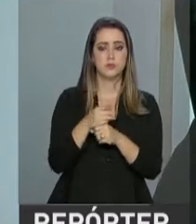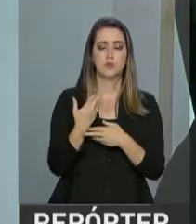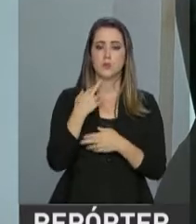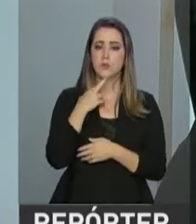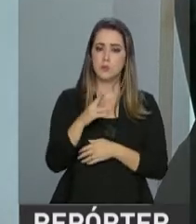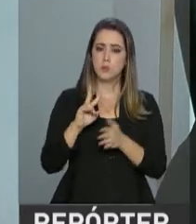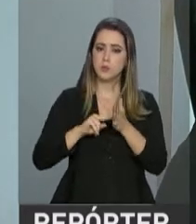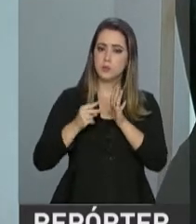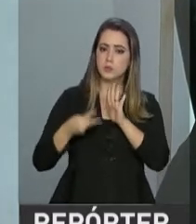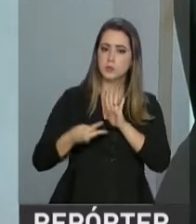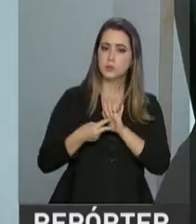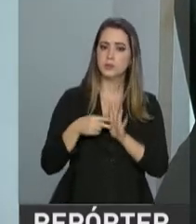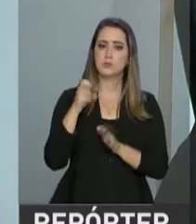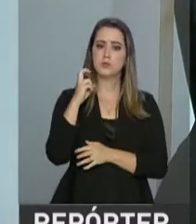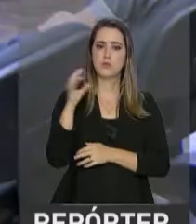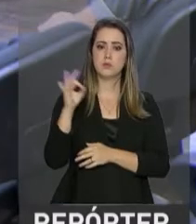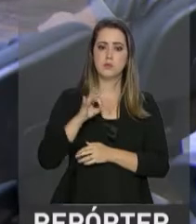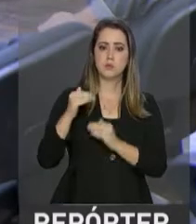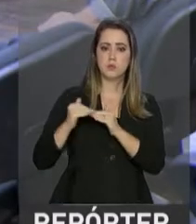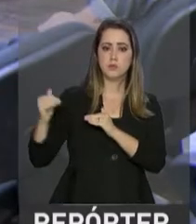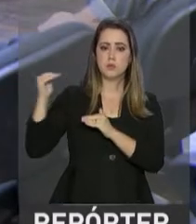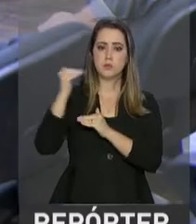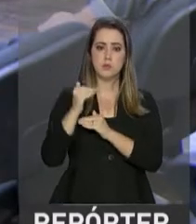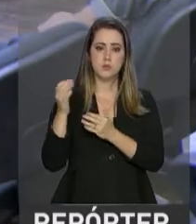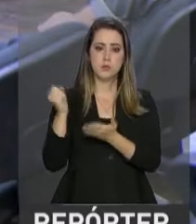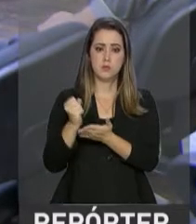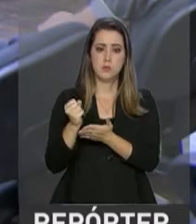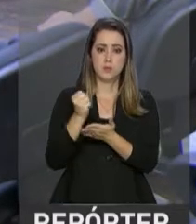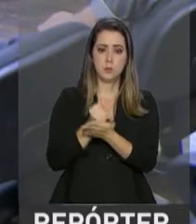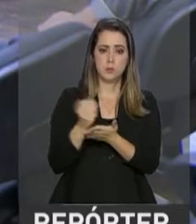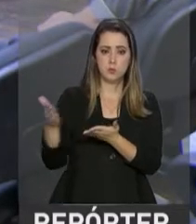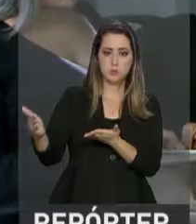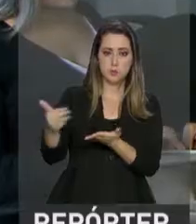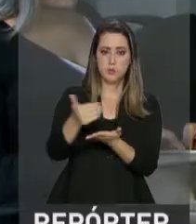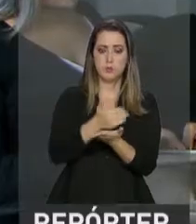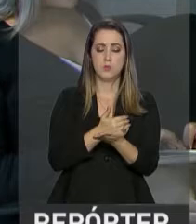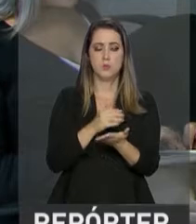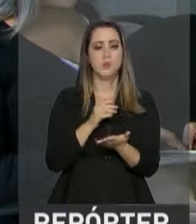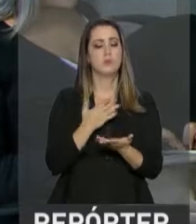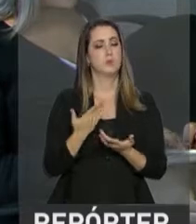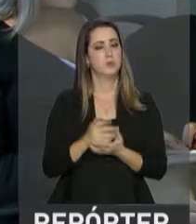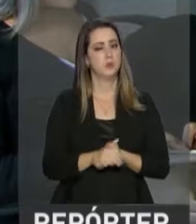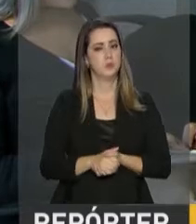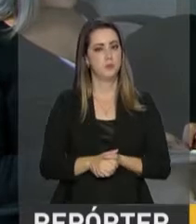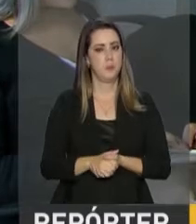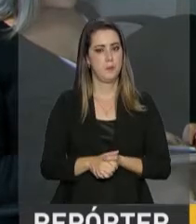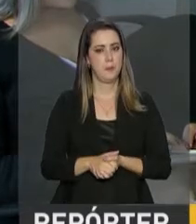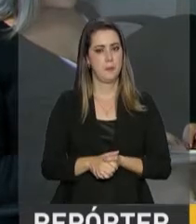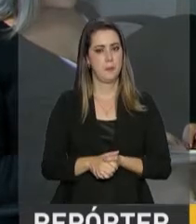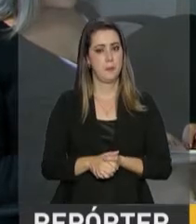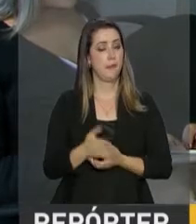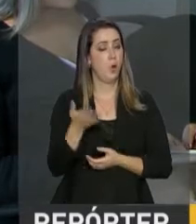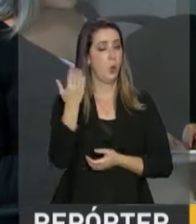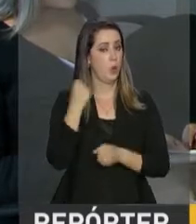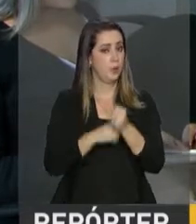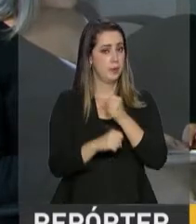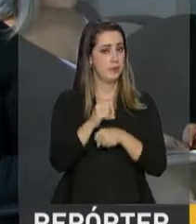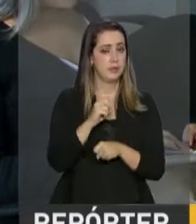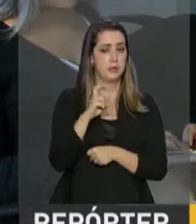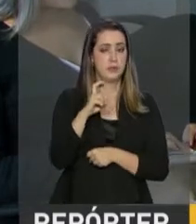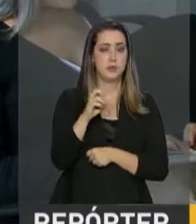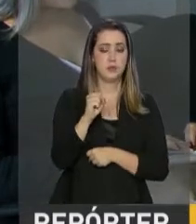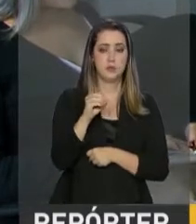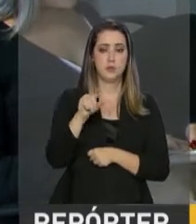responderam por mais de 5% das admissões em todo o país em todo o ano passado quase 580